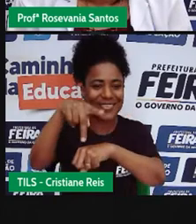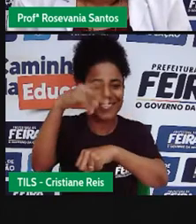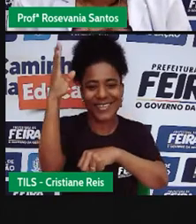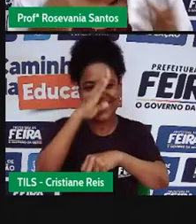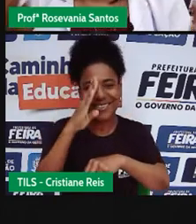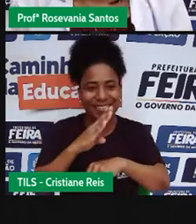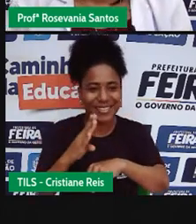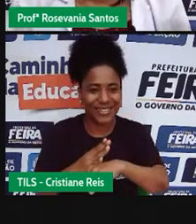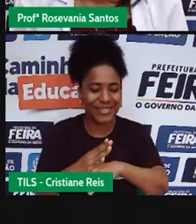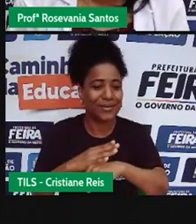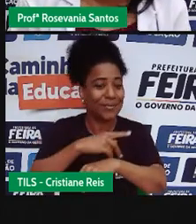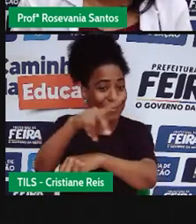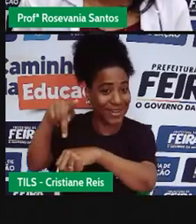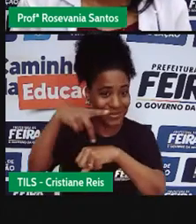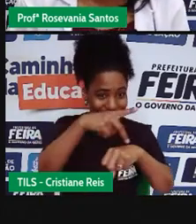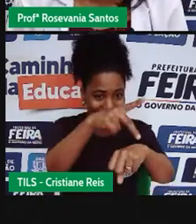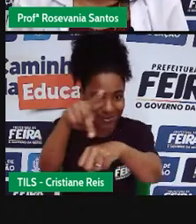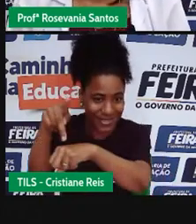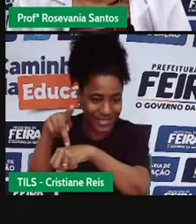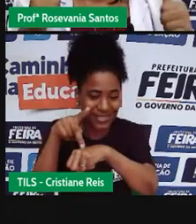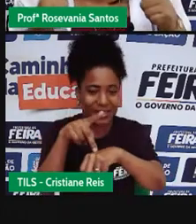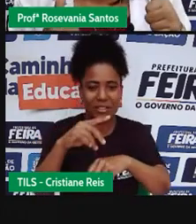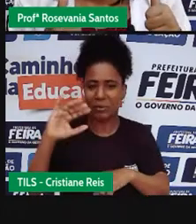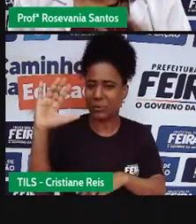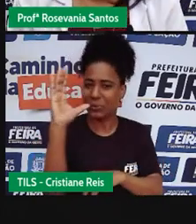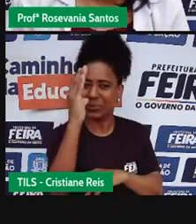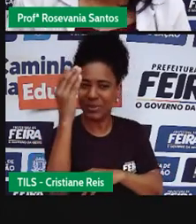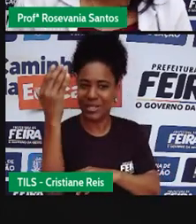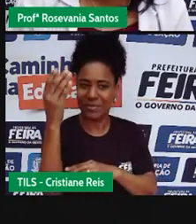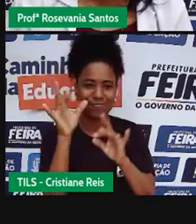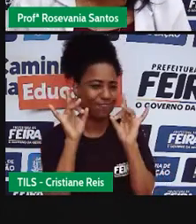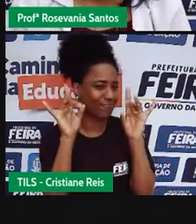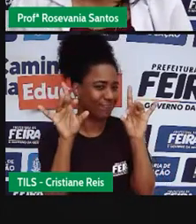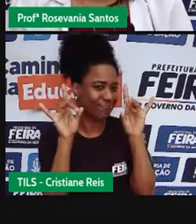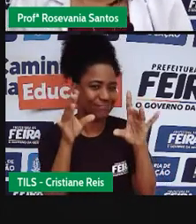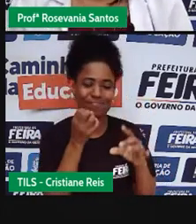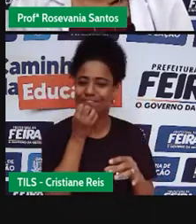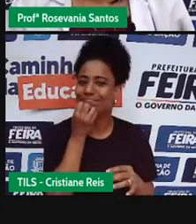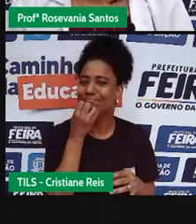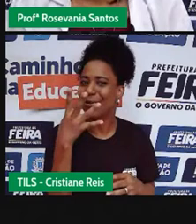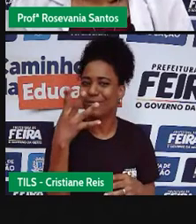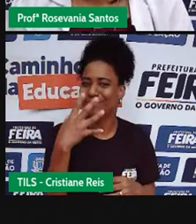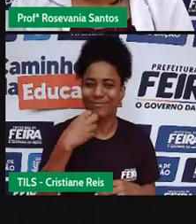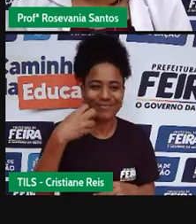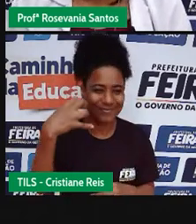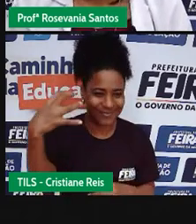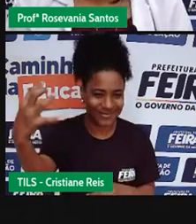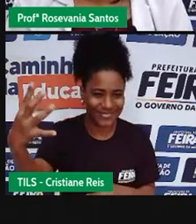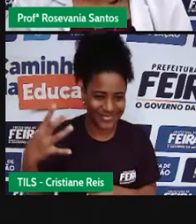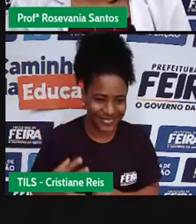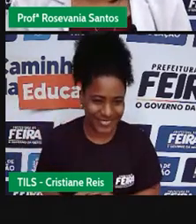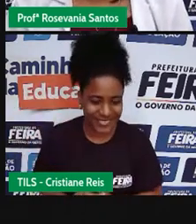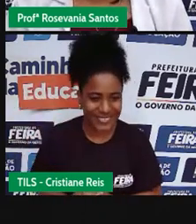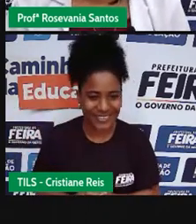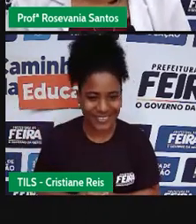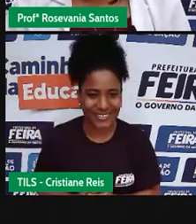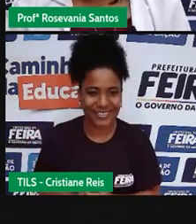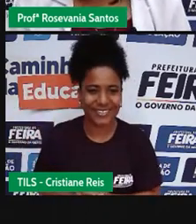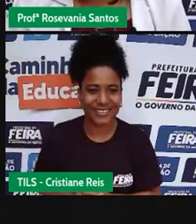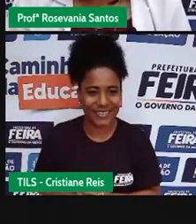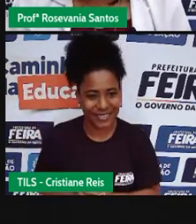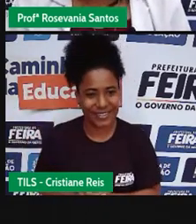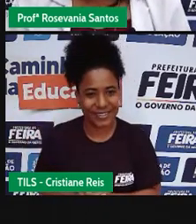e experimentar cada um desse climazinho aí, né? Basta que você queira viajar. Bom, essas, né, embora essas